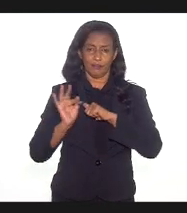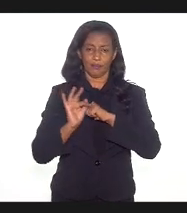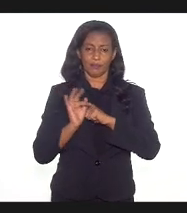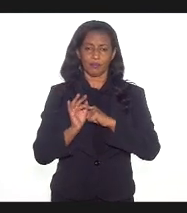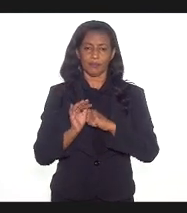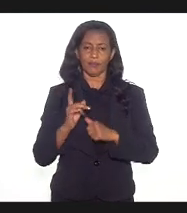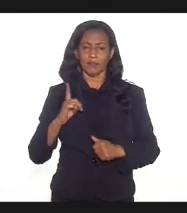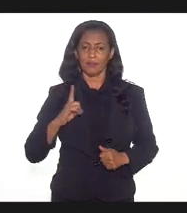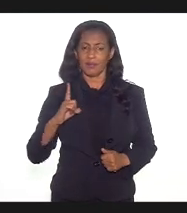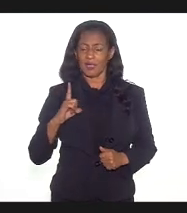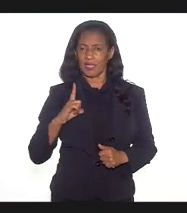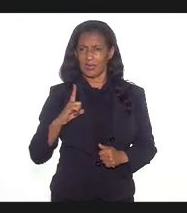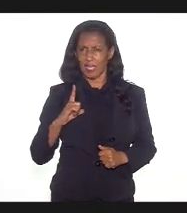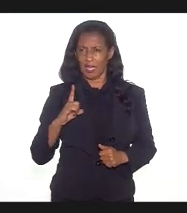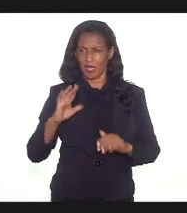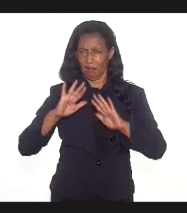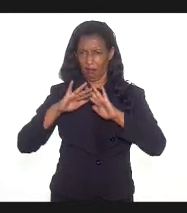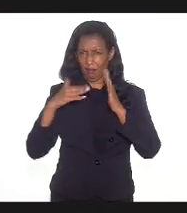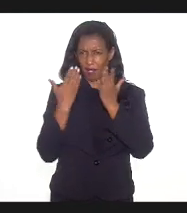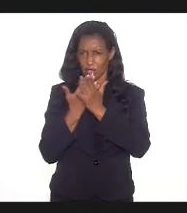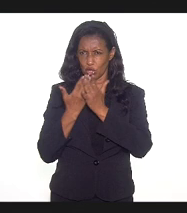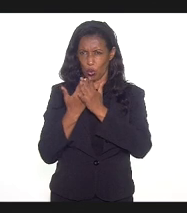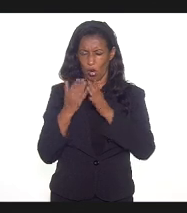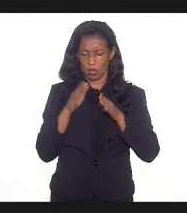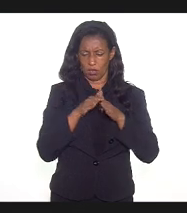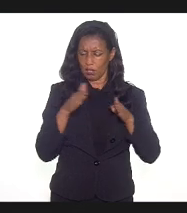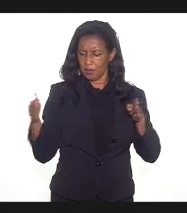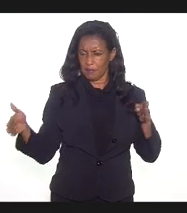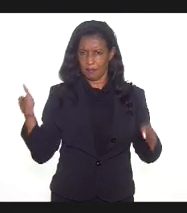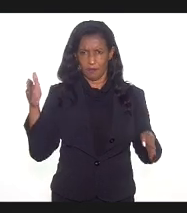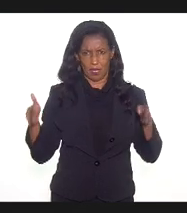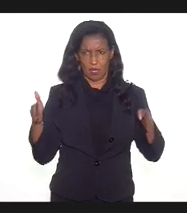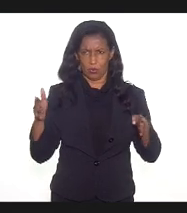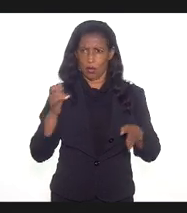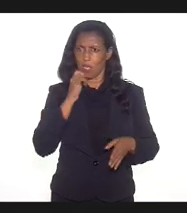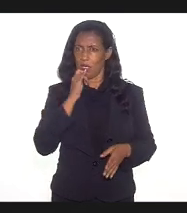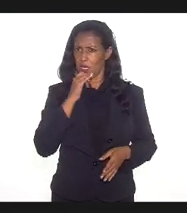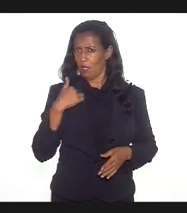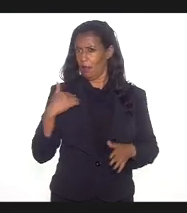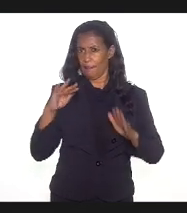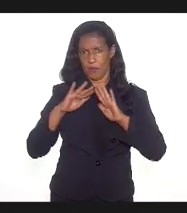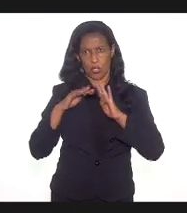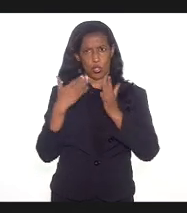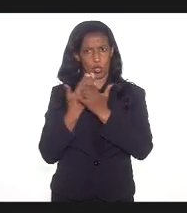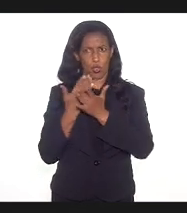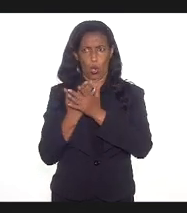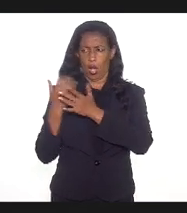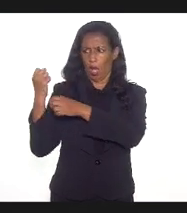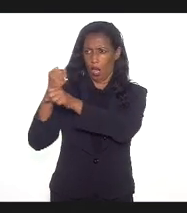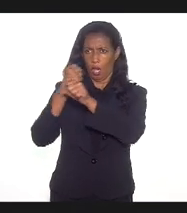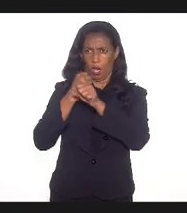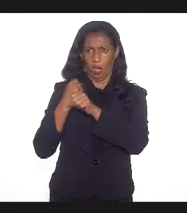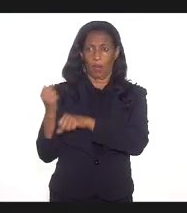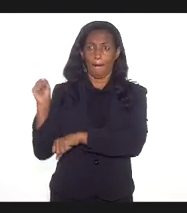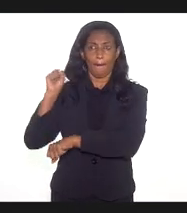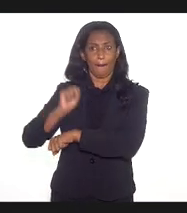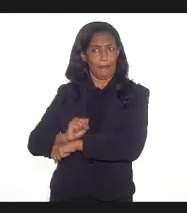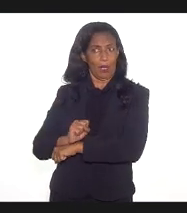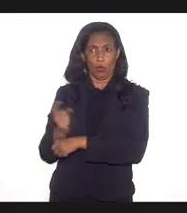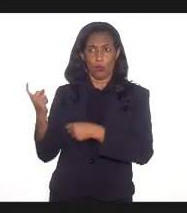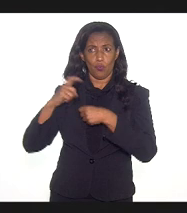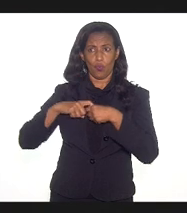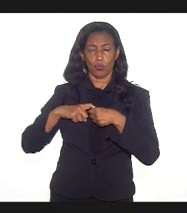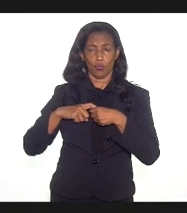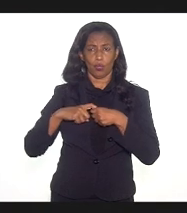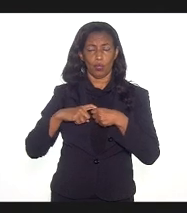há uma estruturação das escolas nesse período todo. Porque na minha escola, por exemplo, as obras foram paradas e não voltaram ainda. Em algumas unidades estão